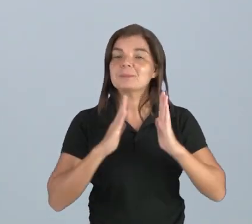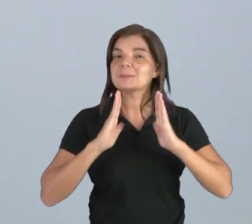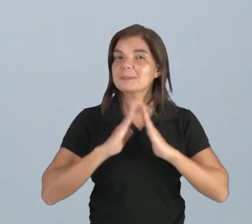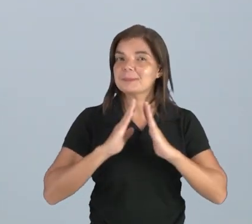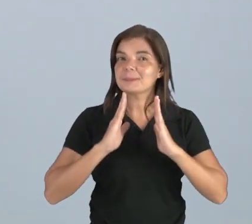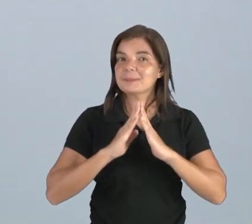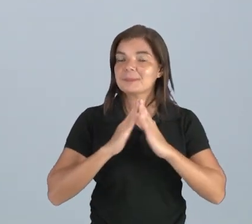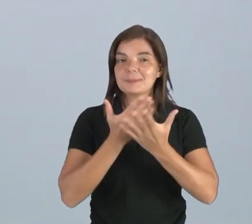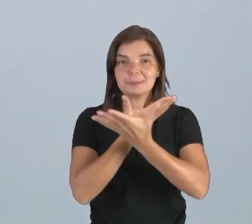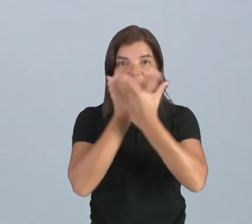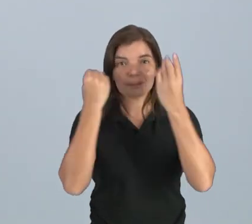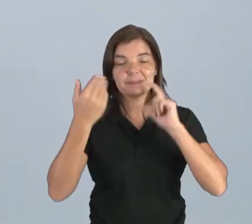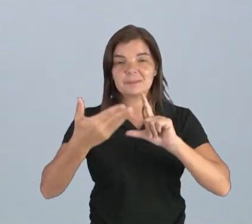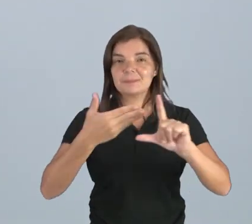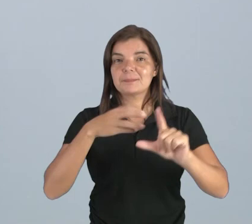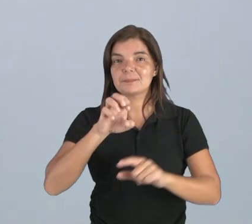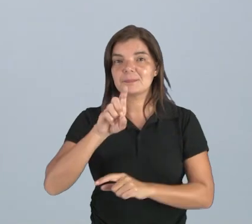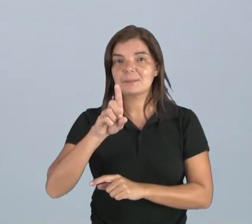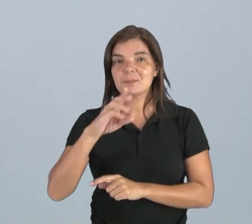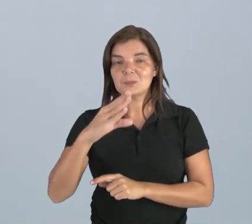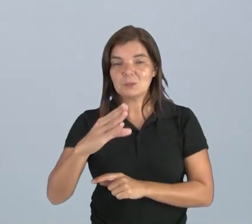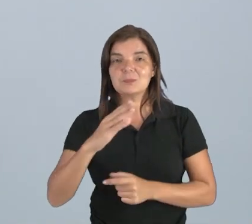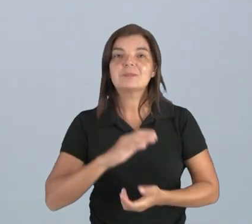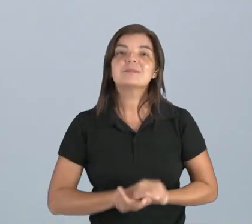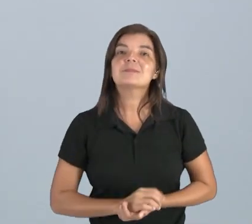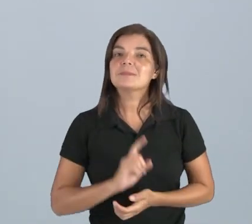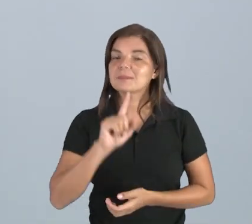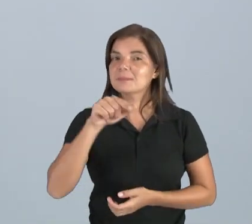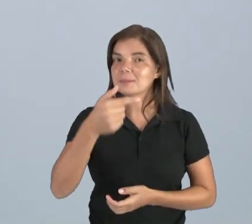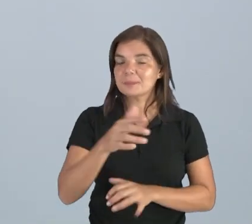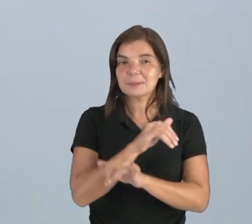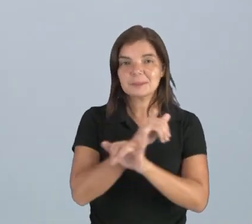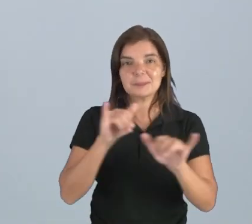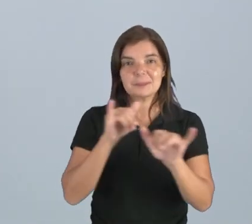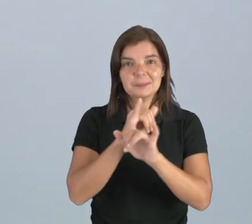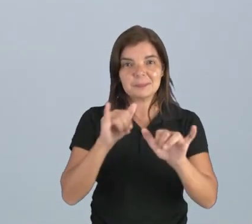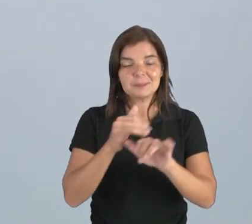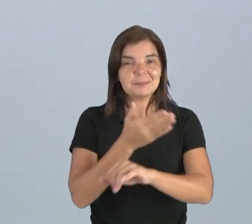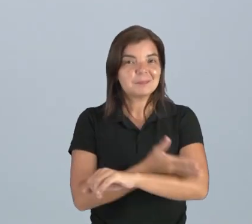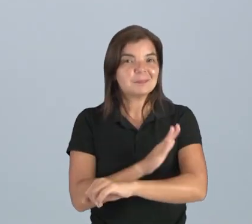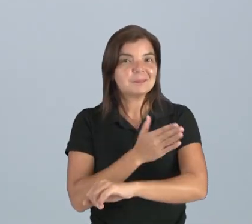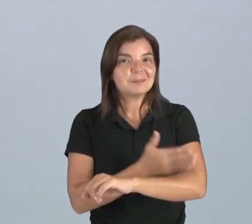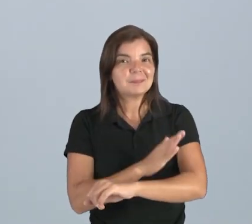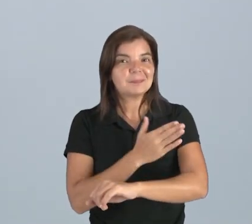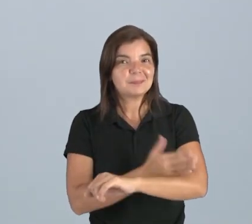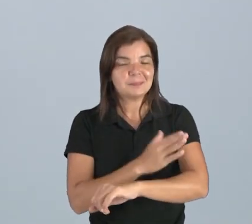casa. Não se esqueçam de acessar a plataforma Eduque para mais informações